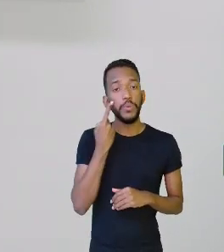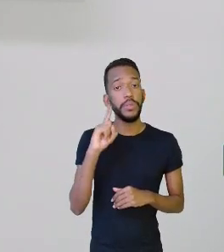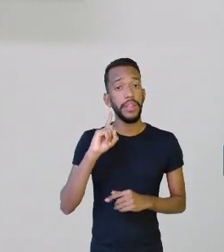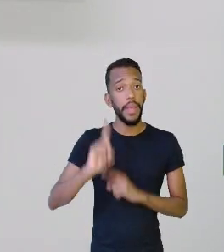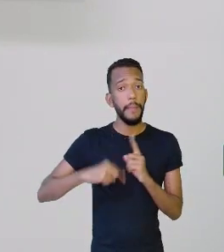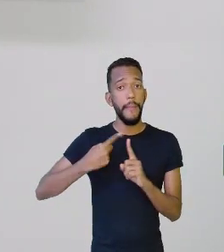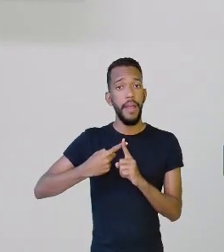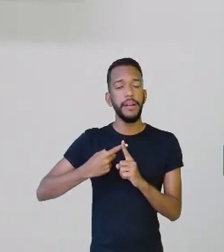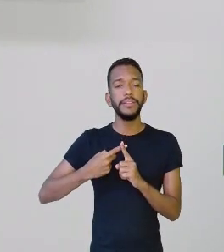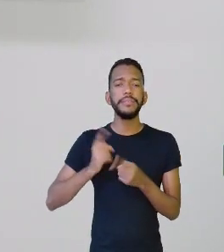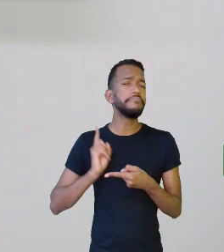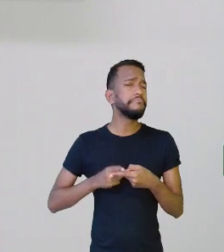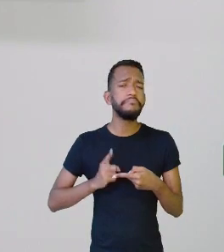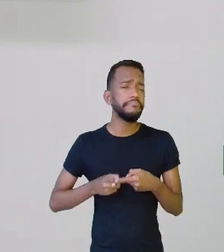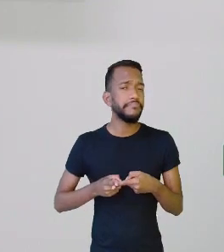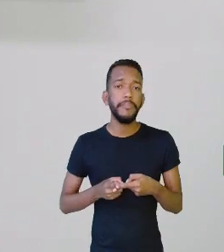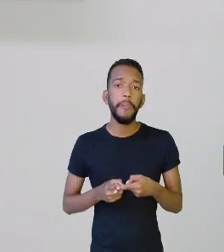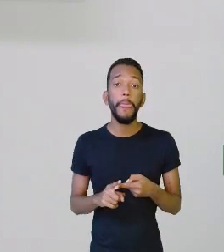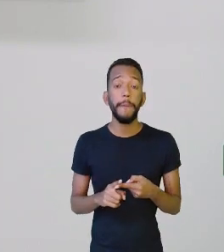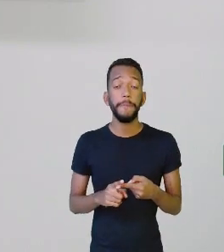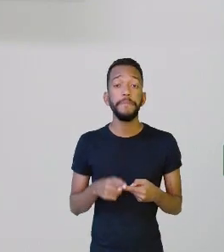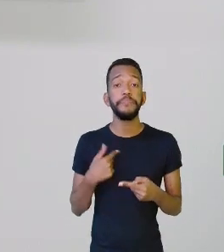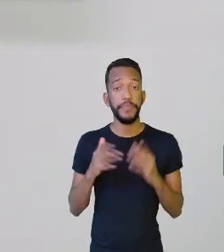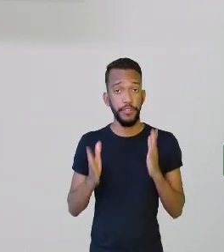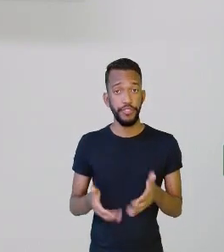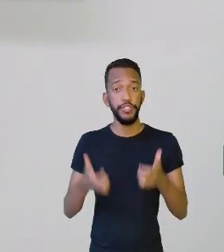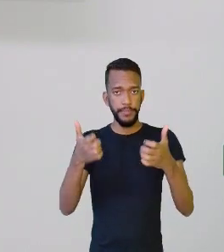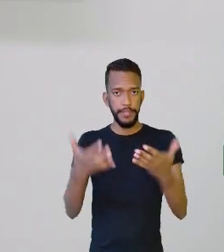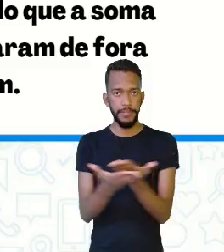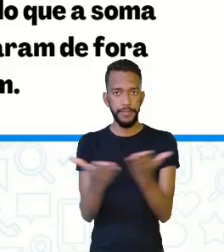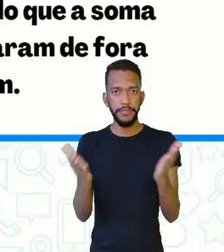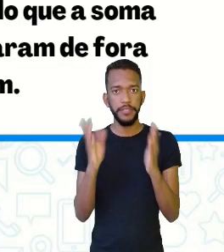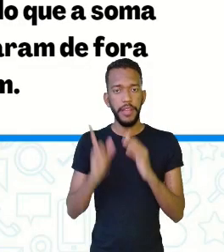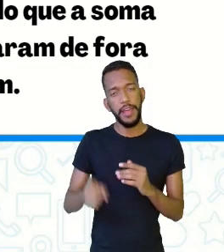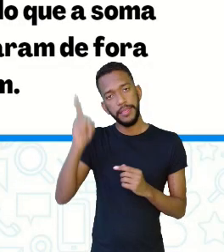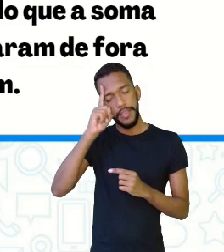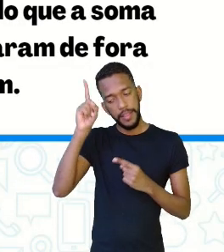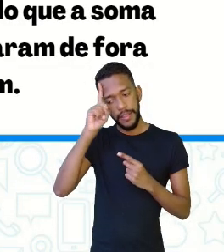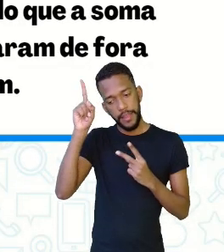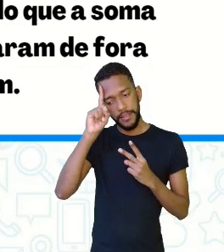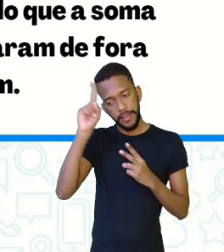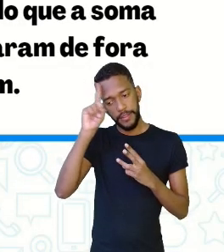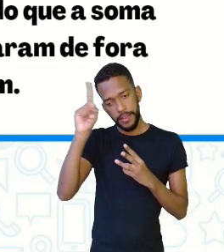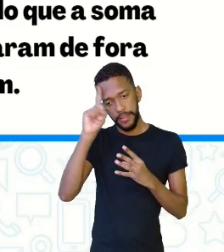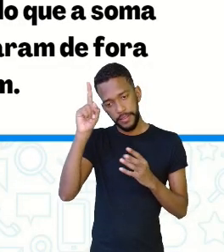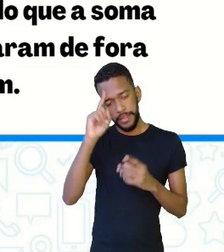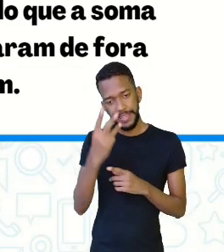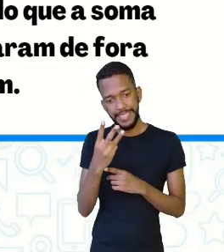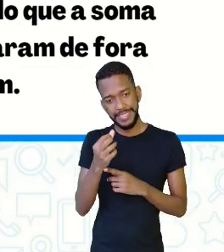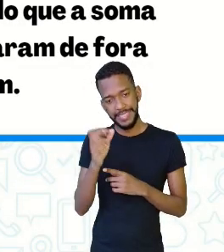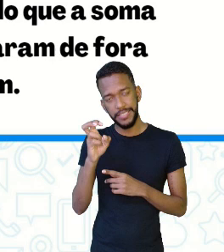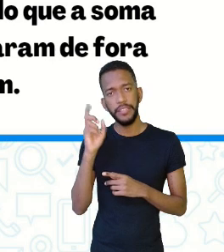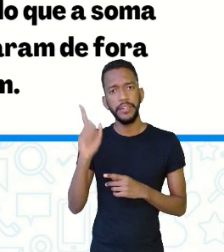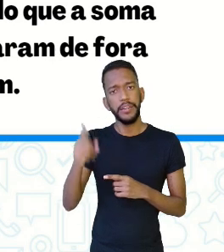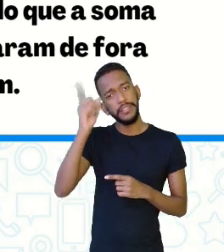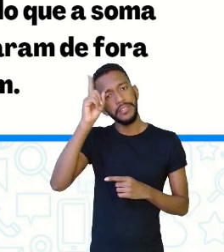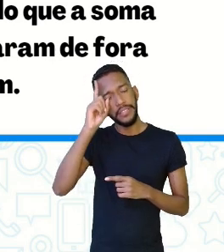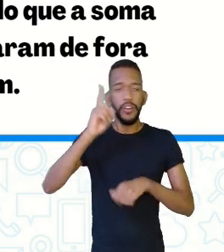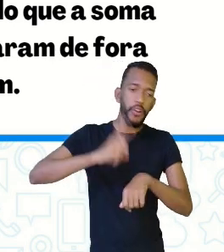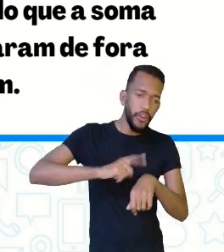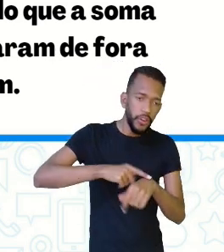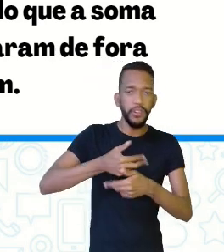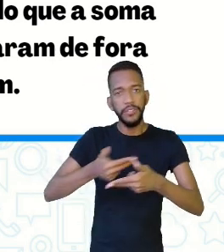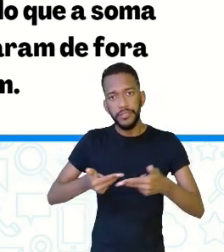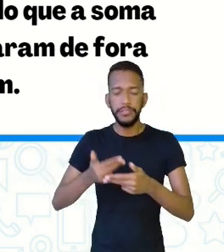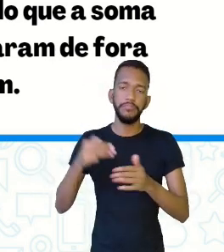a mais. Por quê? Porque, como eu falei para vocês, ele é contado em dias. A gente não conta um ano em tantos dias, tantas